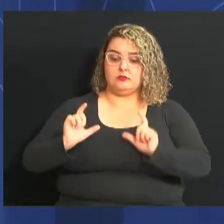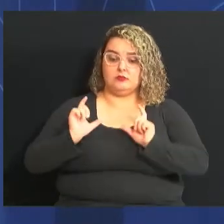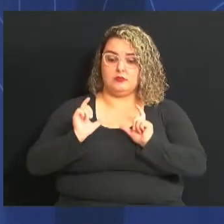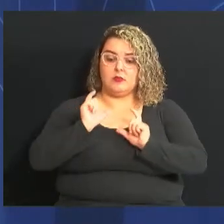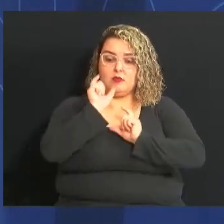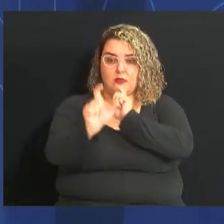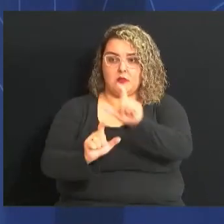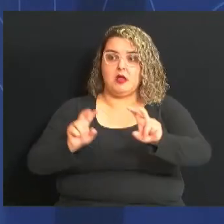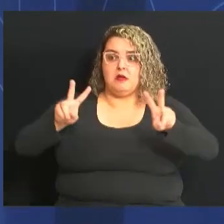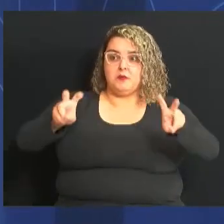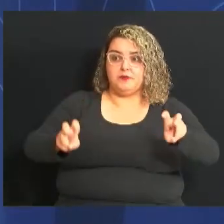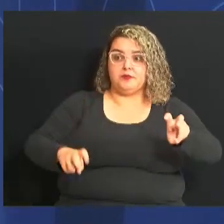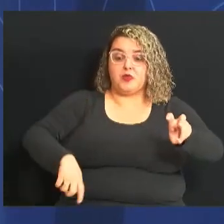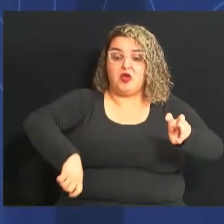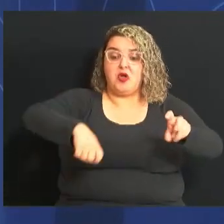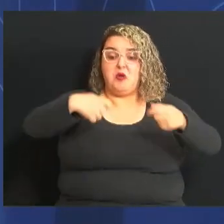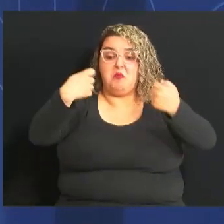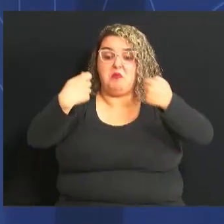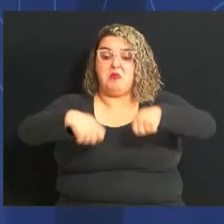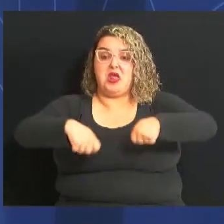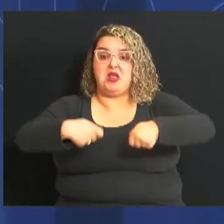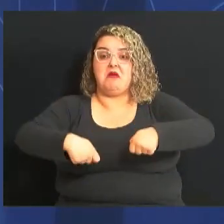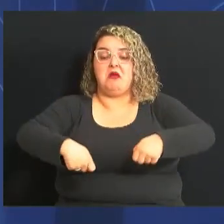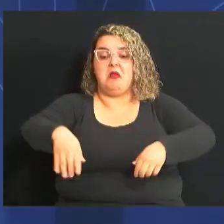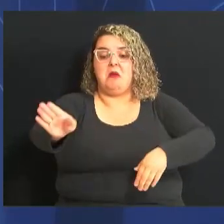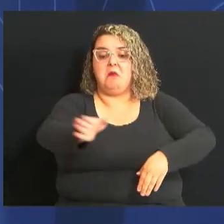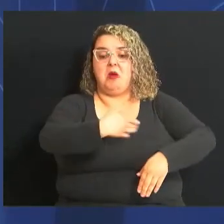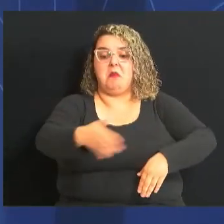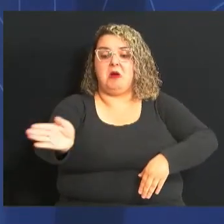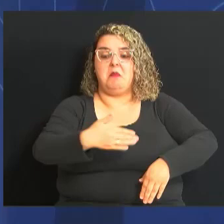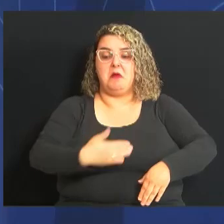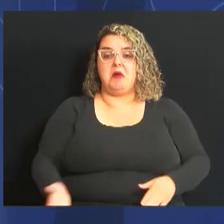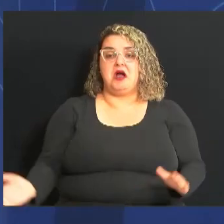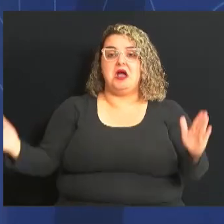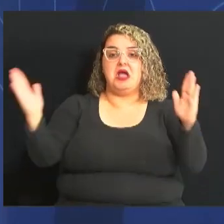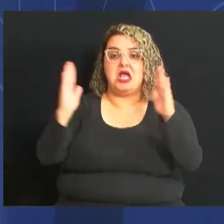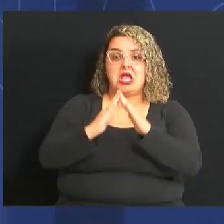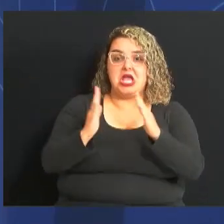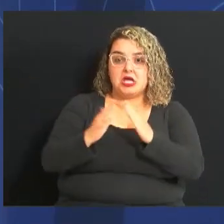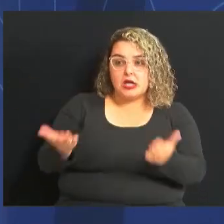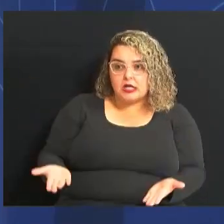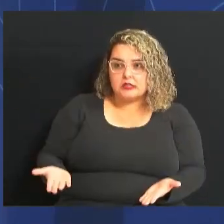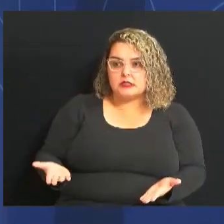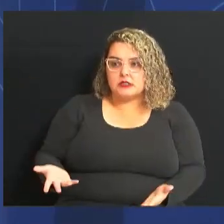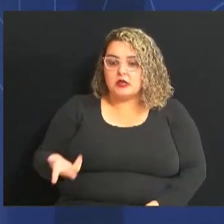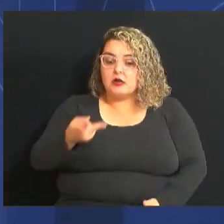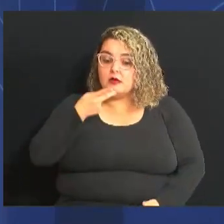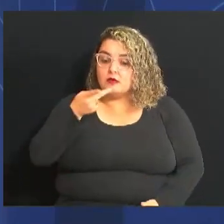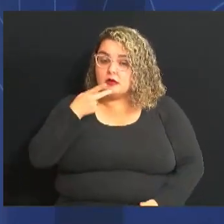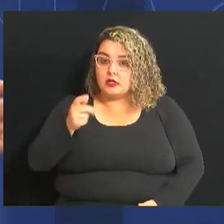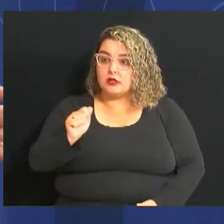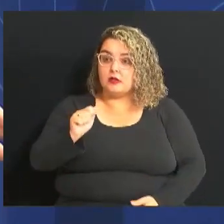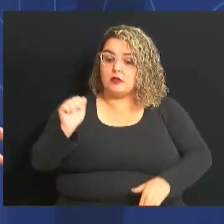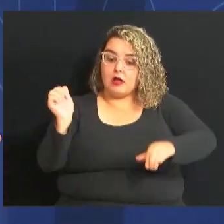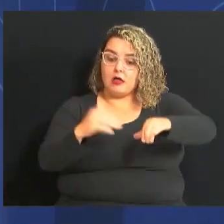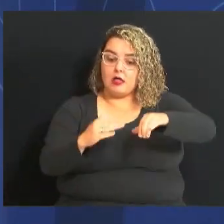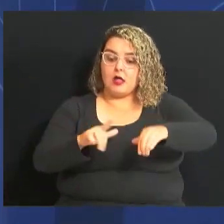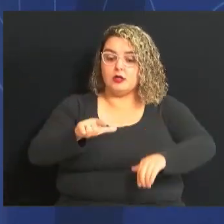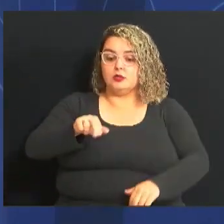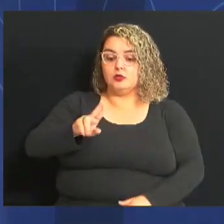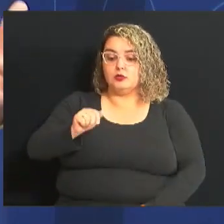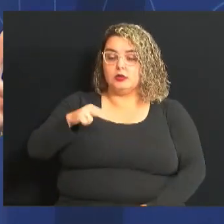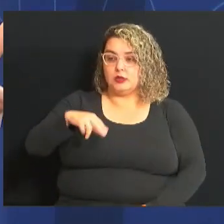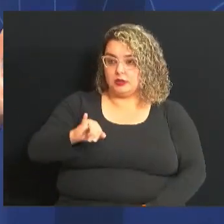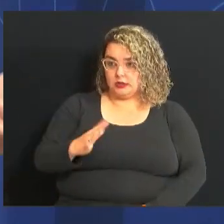estou precisando de um espanador em casa, fecho aspas, se dirigindo à atacante Luane.